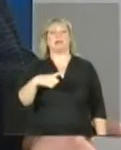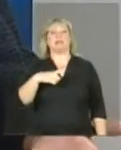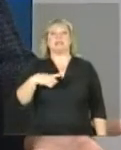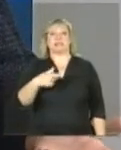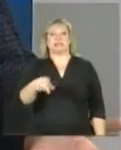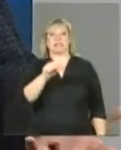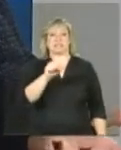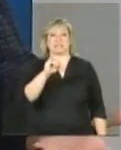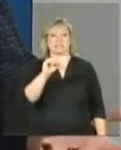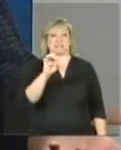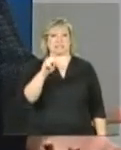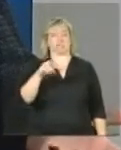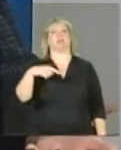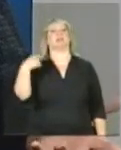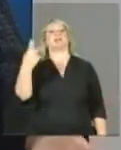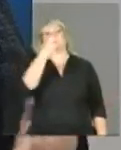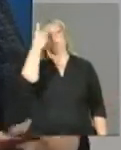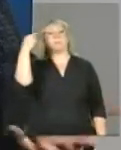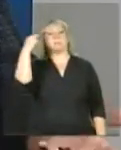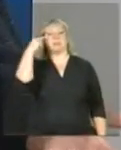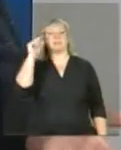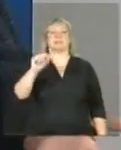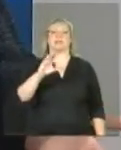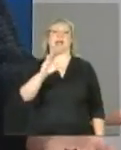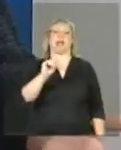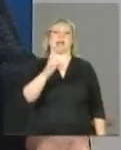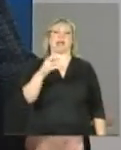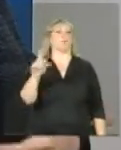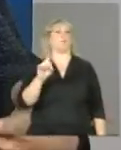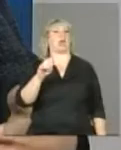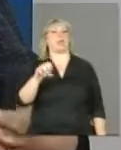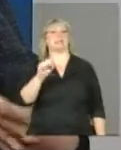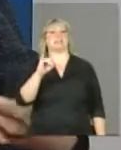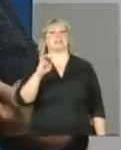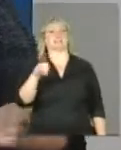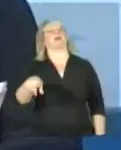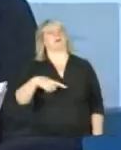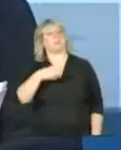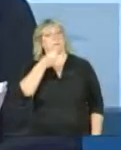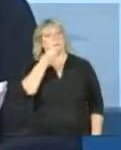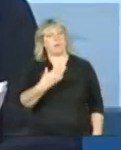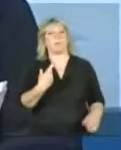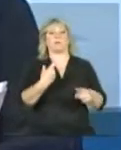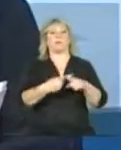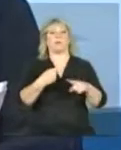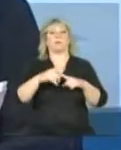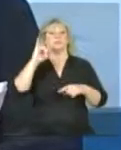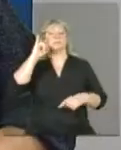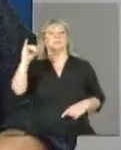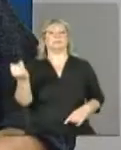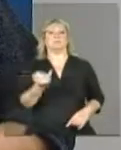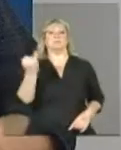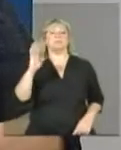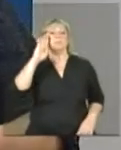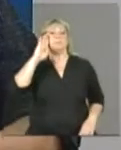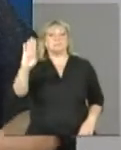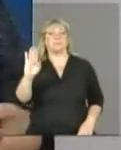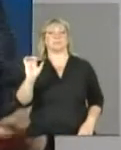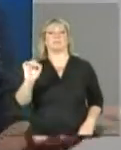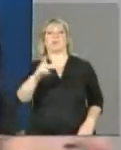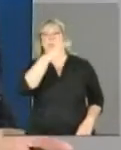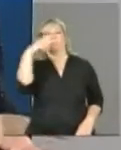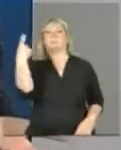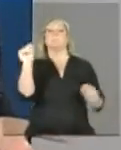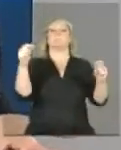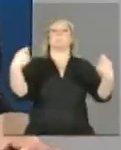não gosta que seja olhado como um sistema porque o cadastro principalmente É um mecanismo de vocalização das demandas da população mais pobre mas